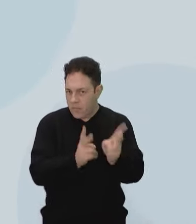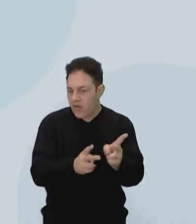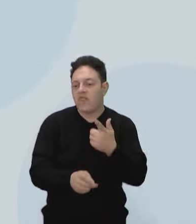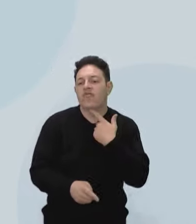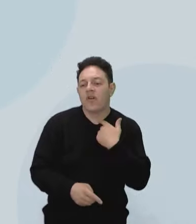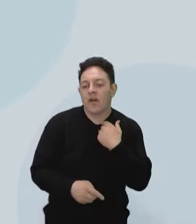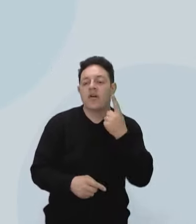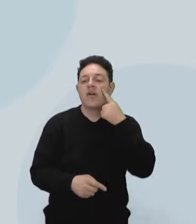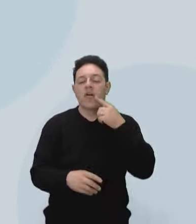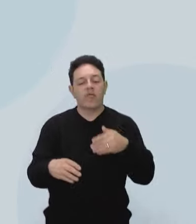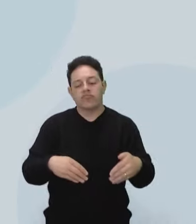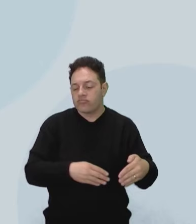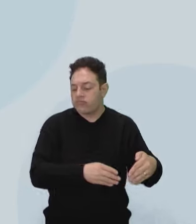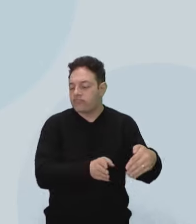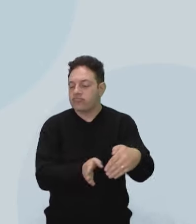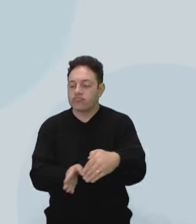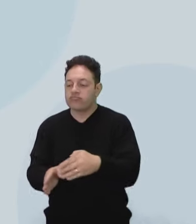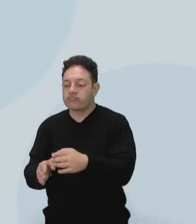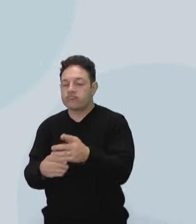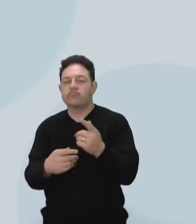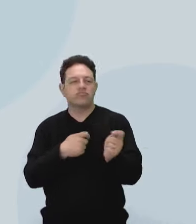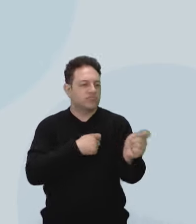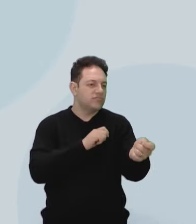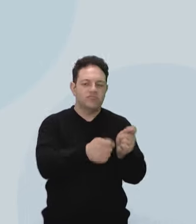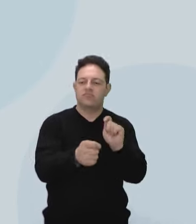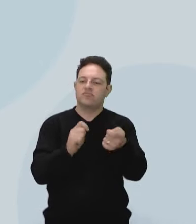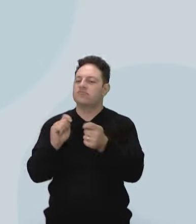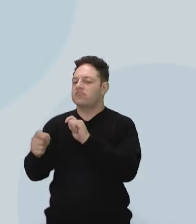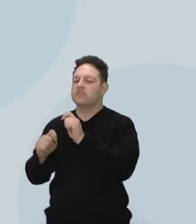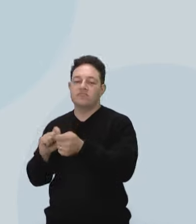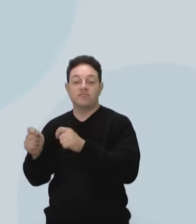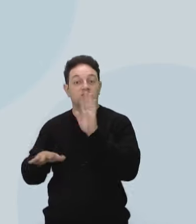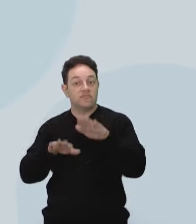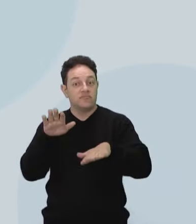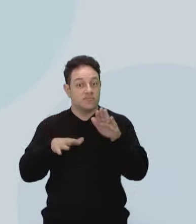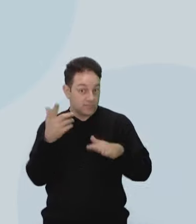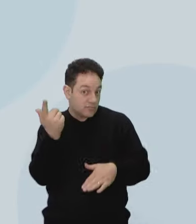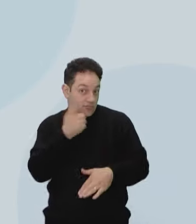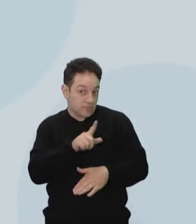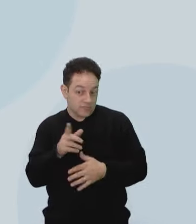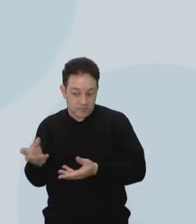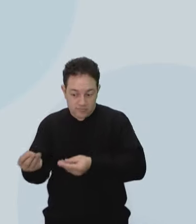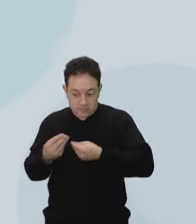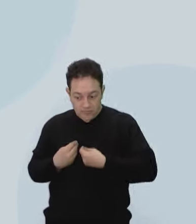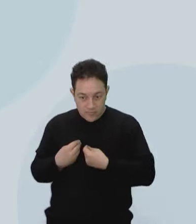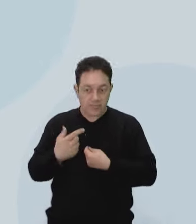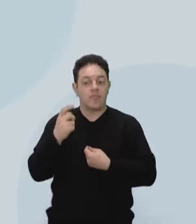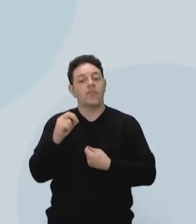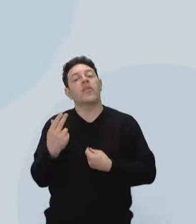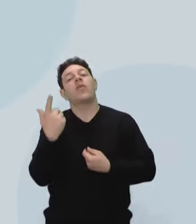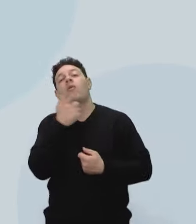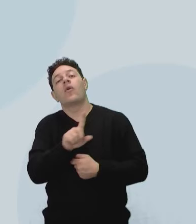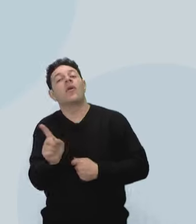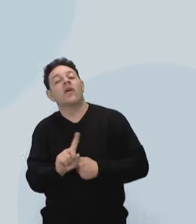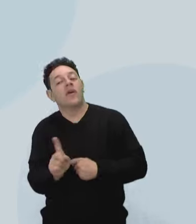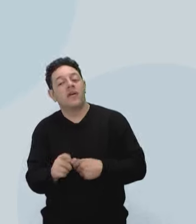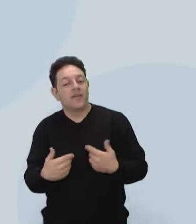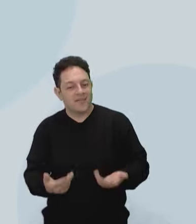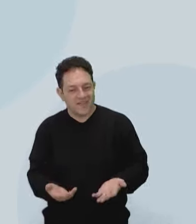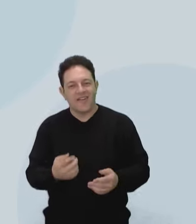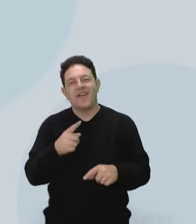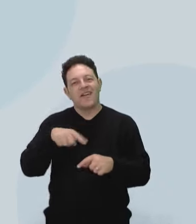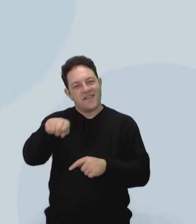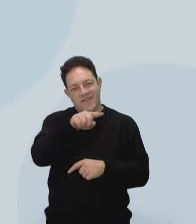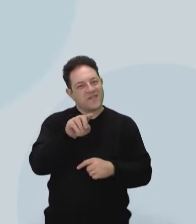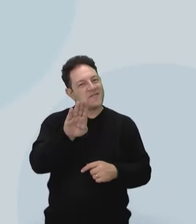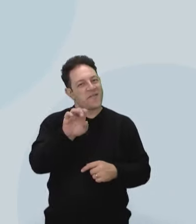no decorrer dessa trilha de pagar aí tanta conta, né? A gente, no decorrer das nossas vidas aí, é que vocês ainda não têm